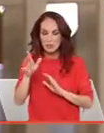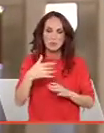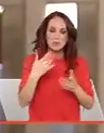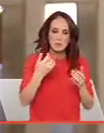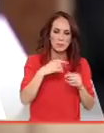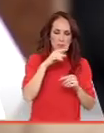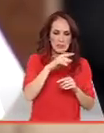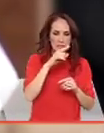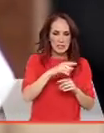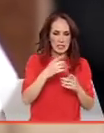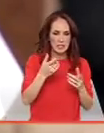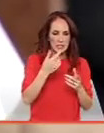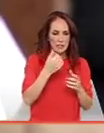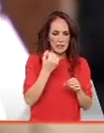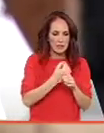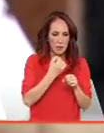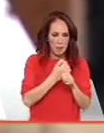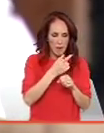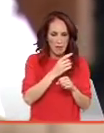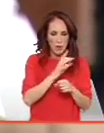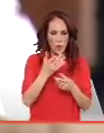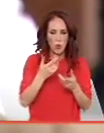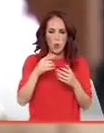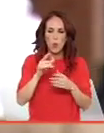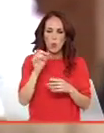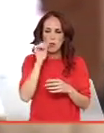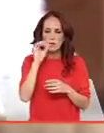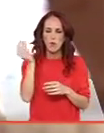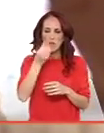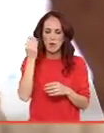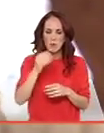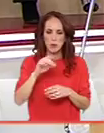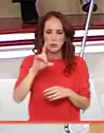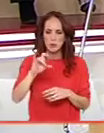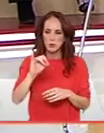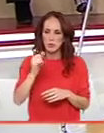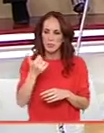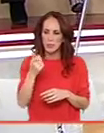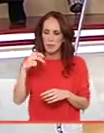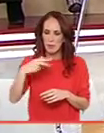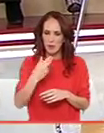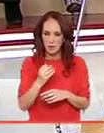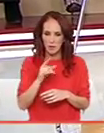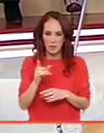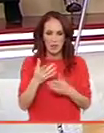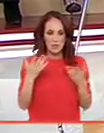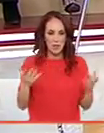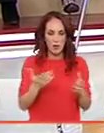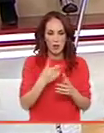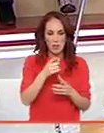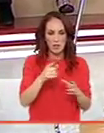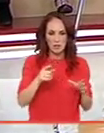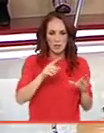libanês ela o deixa com que o trabalho também o rabih abou khalil ali as conhecemos nessa banda estratégia do estado para minimizar e